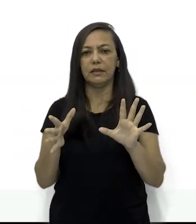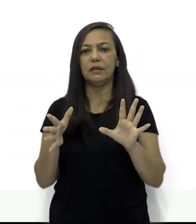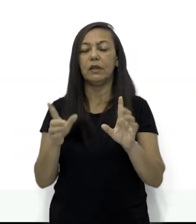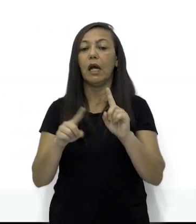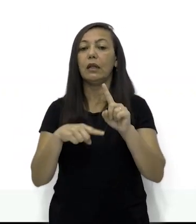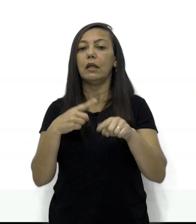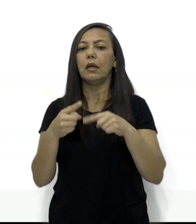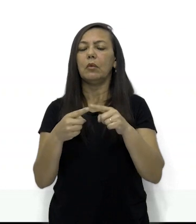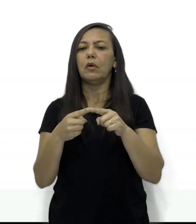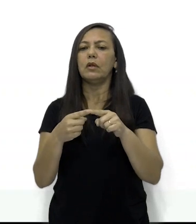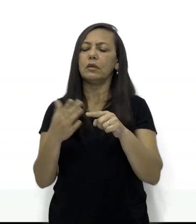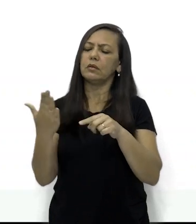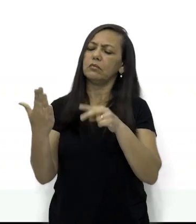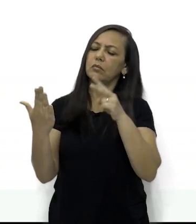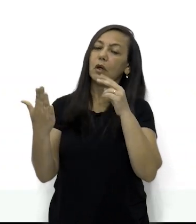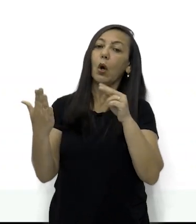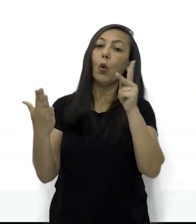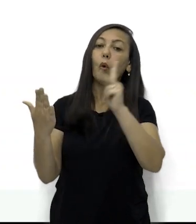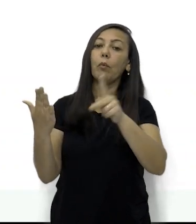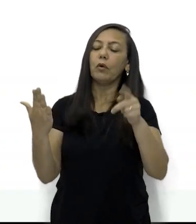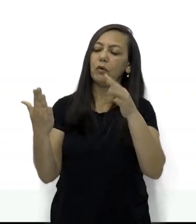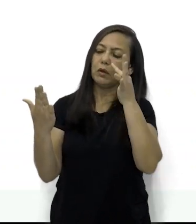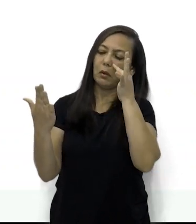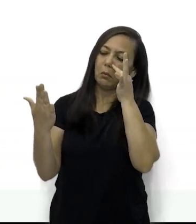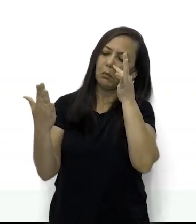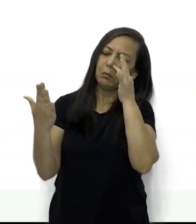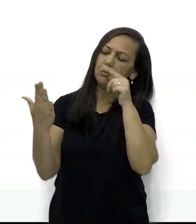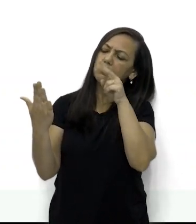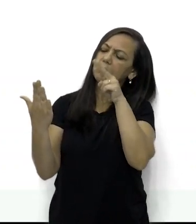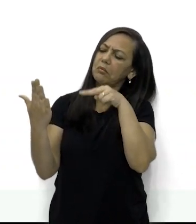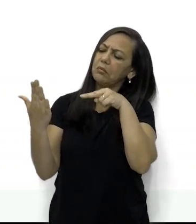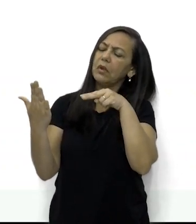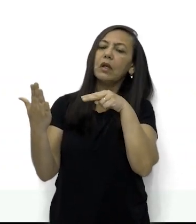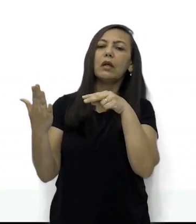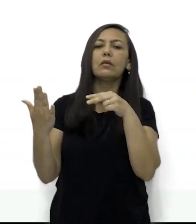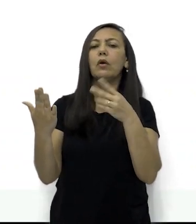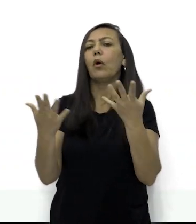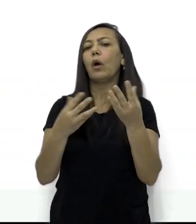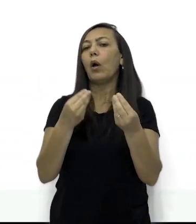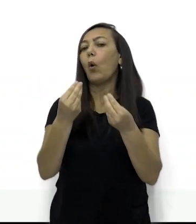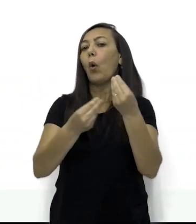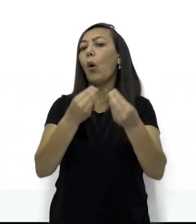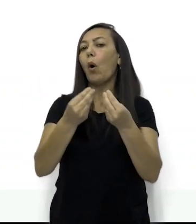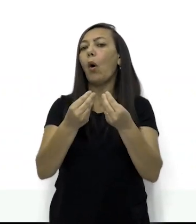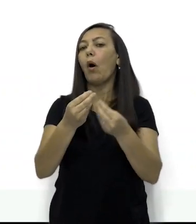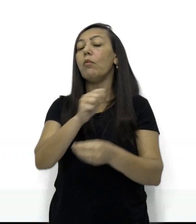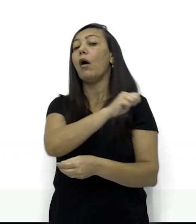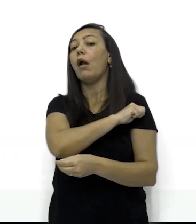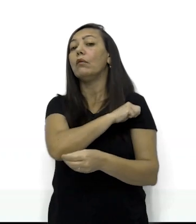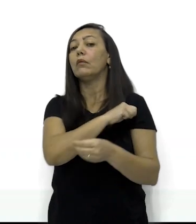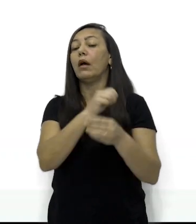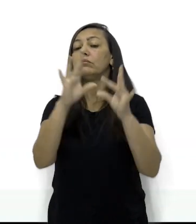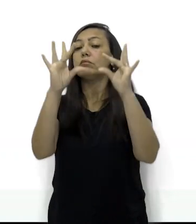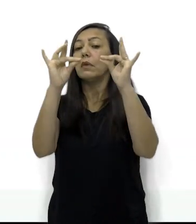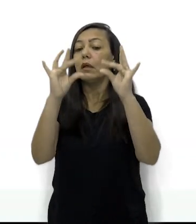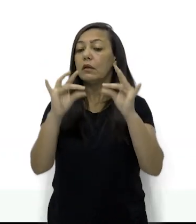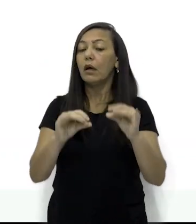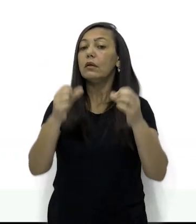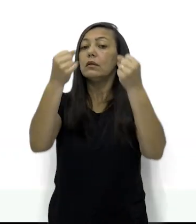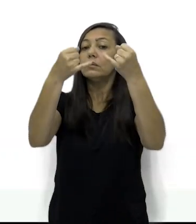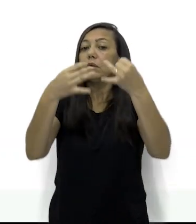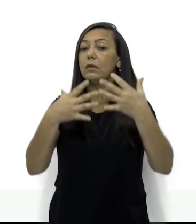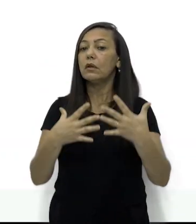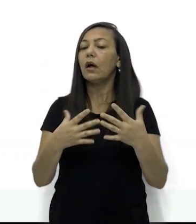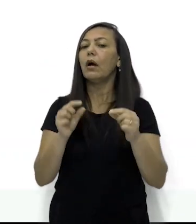iremos considerar essa leitura, o aprofundamento no tema, o falar sobre esse tema, o que essa obra de arte de vocês,